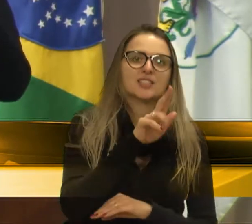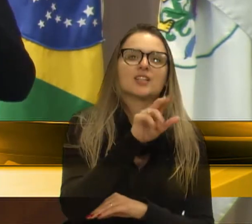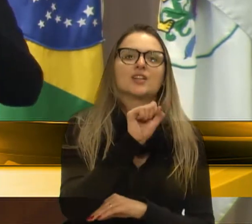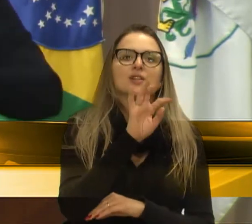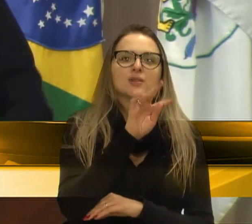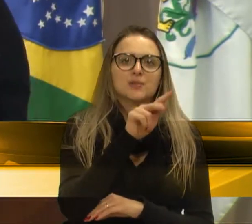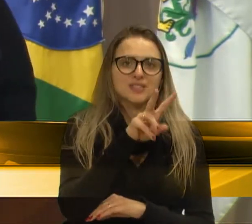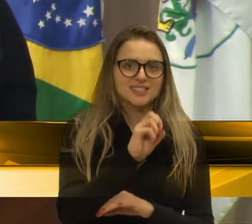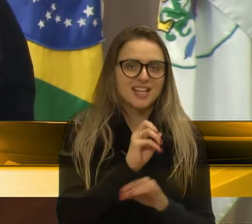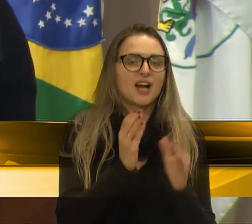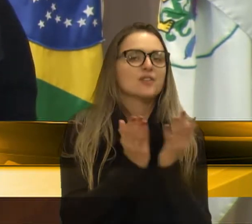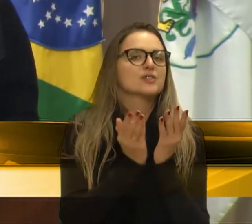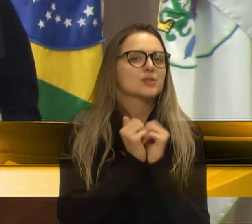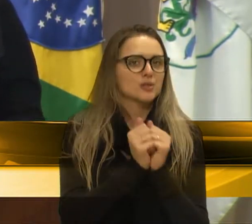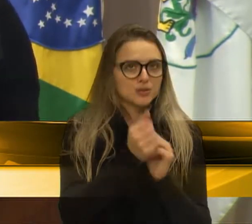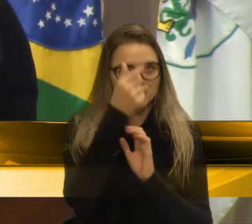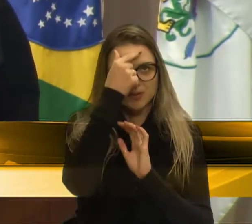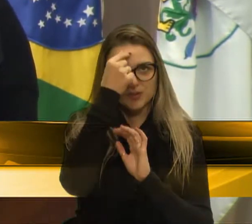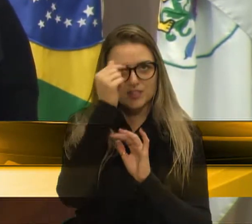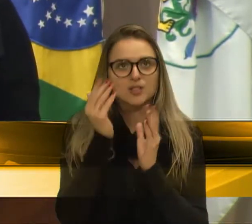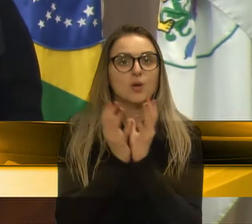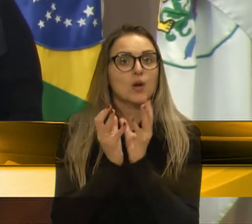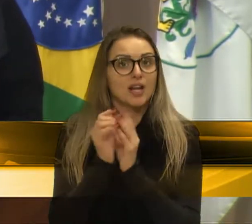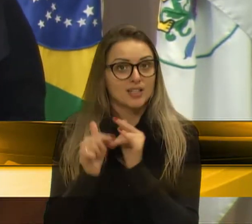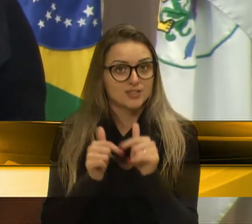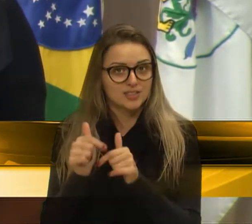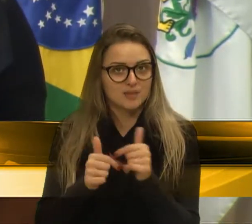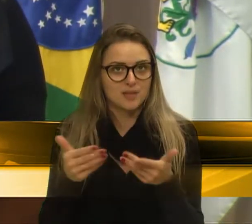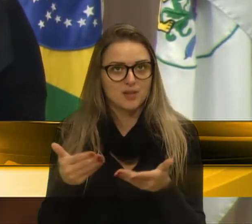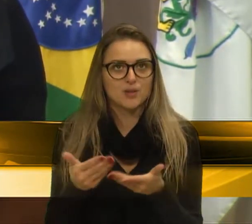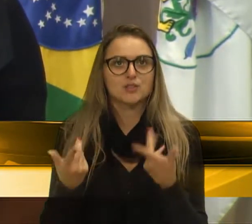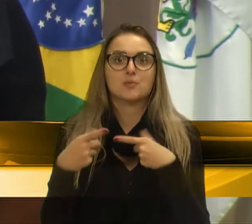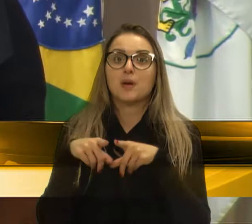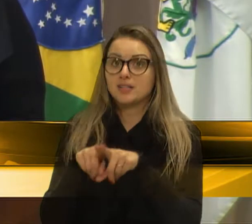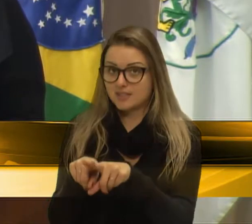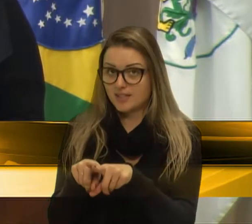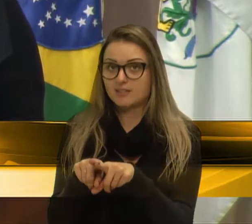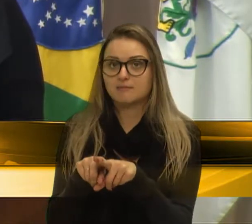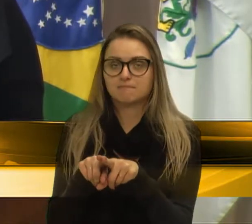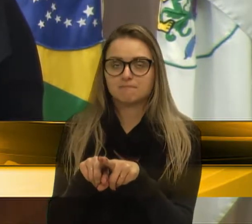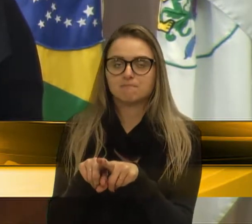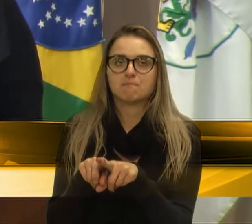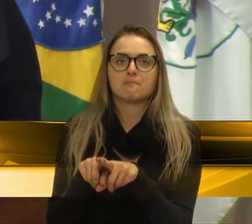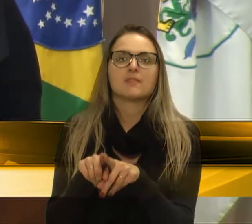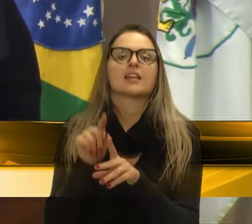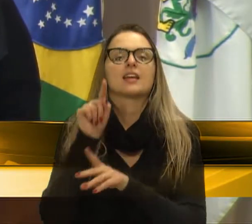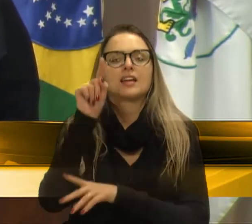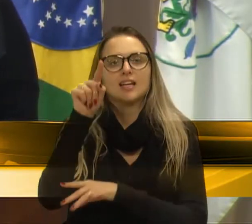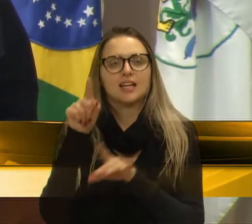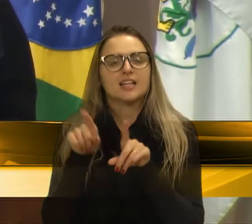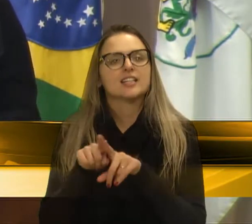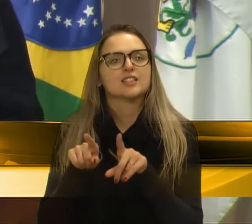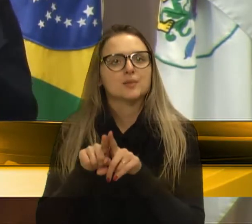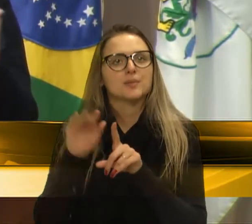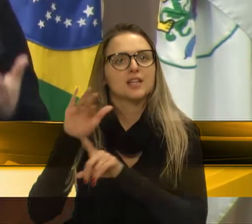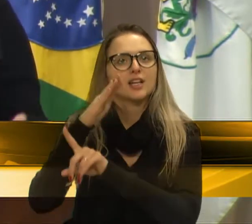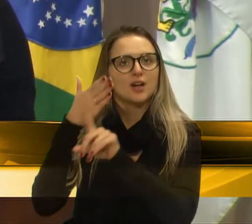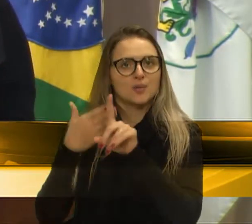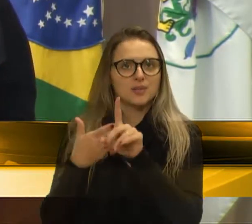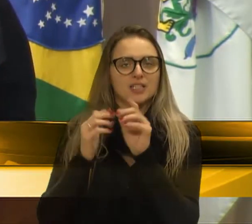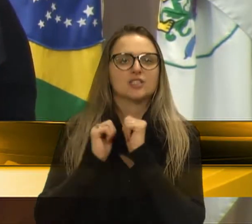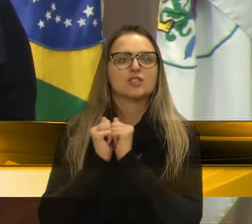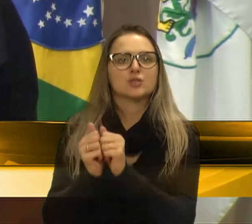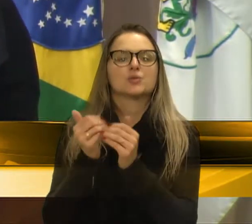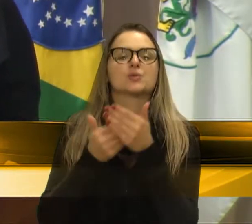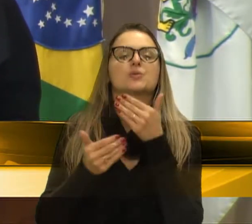que foi meu colega de faculdade, meu colega de trabalho hoje, minha parceria. Então, a ele também eu devo a homenagem, juntamente com todos os